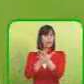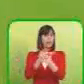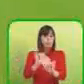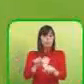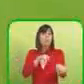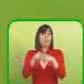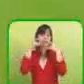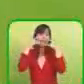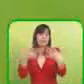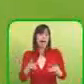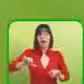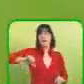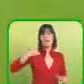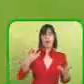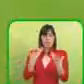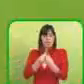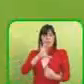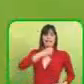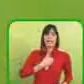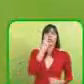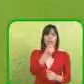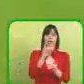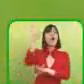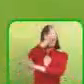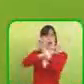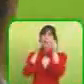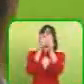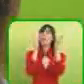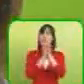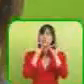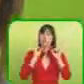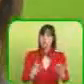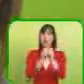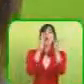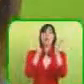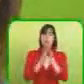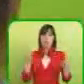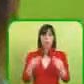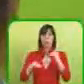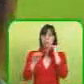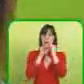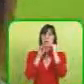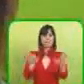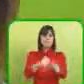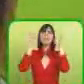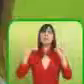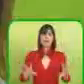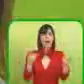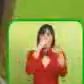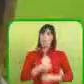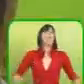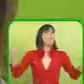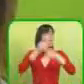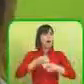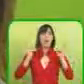estas políticas. Com os verdes e com a CDU, uma Europa para todos, onde todos estejam em pé de igualdade e onde não